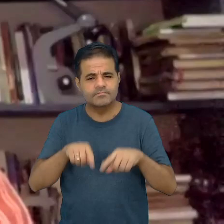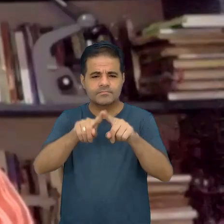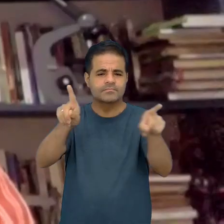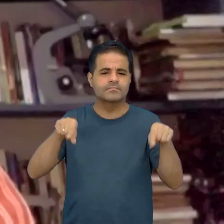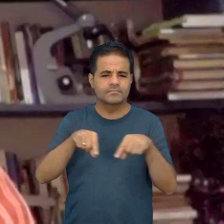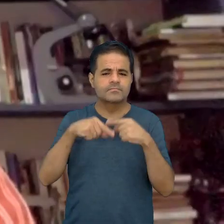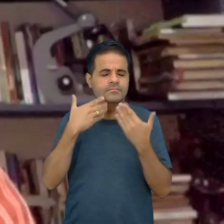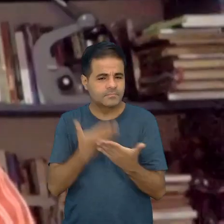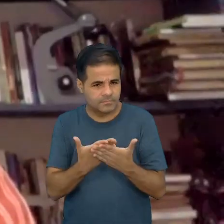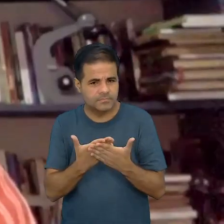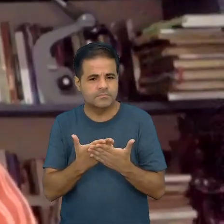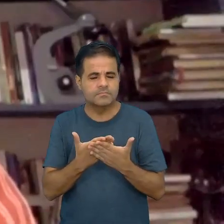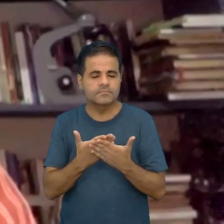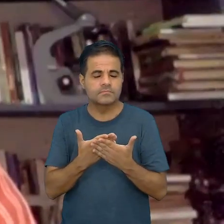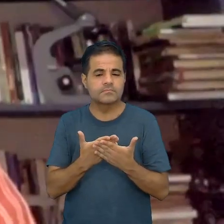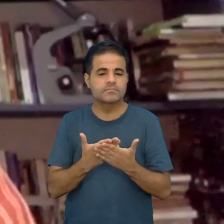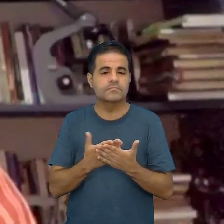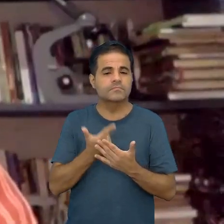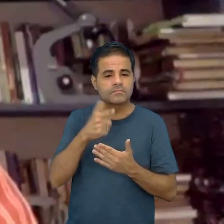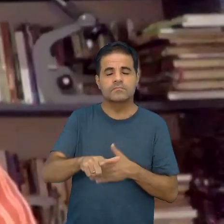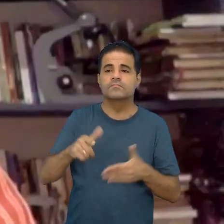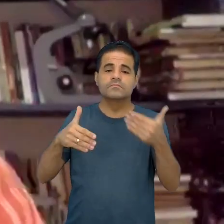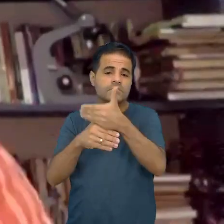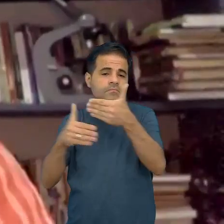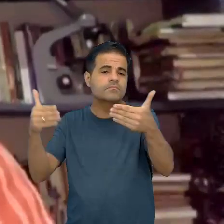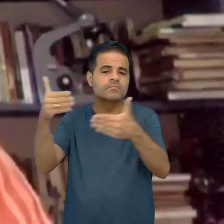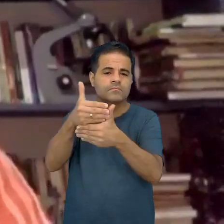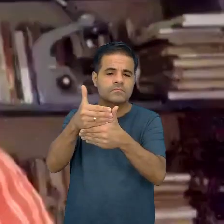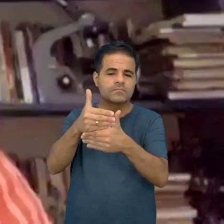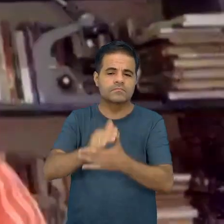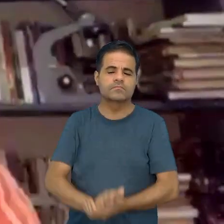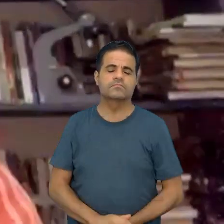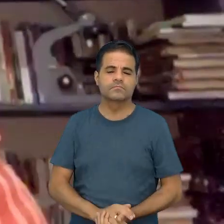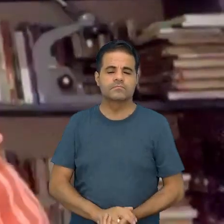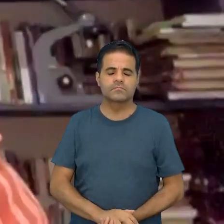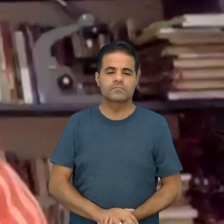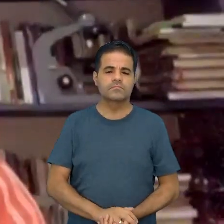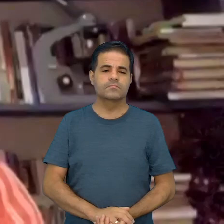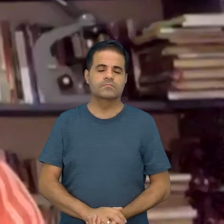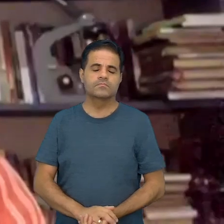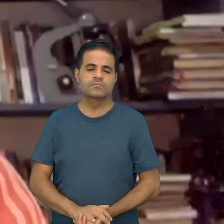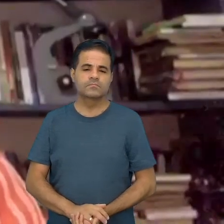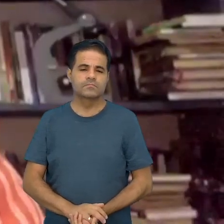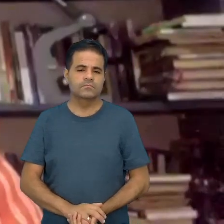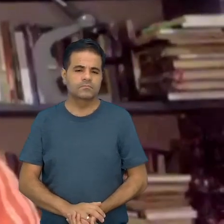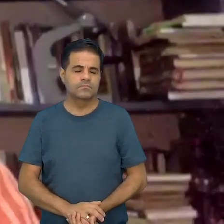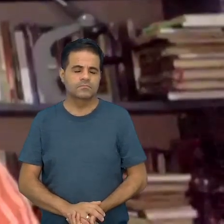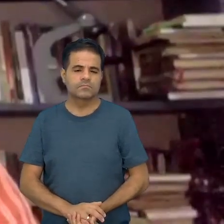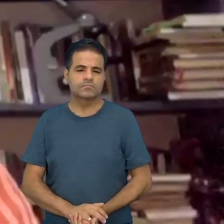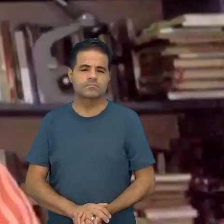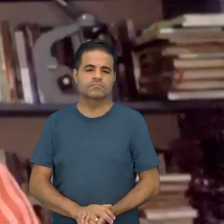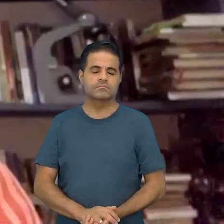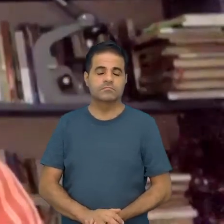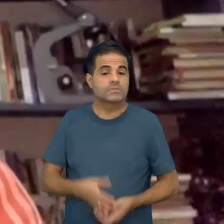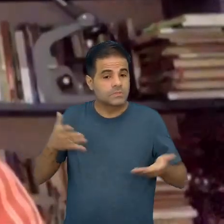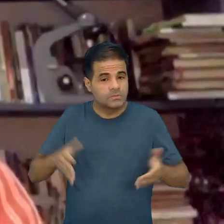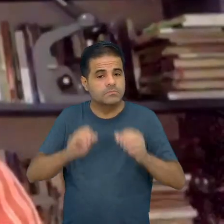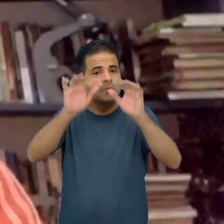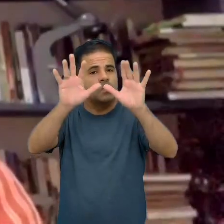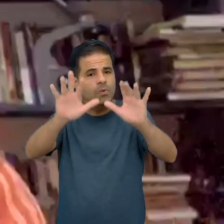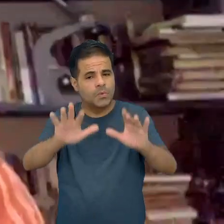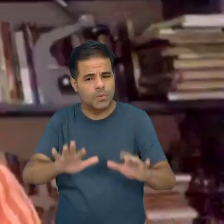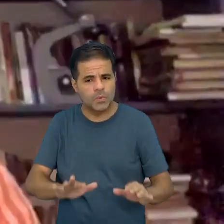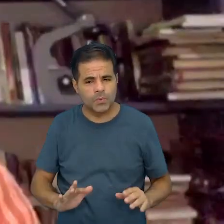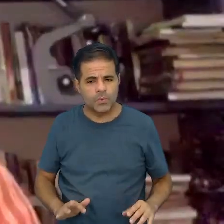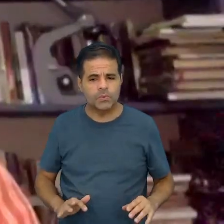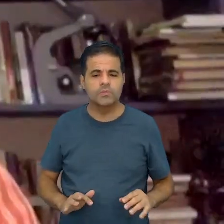mais. No próximo slide, né, a gente vai descrever,